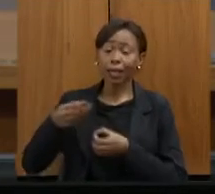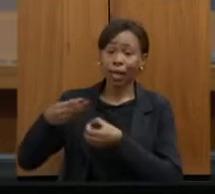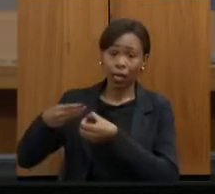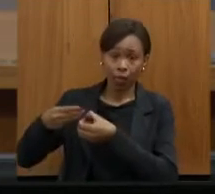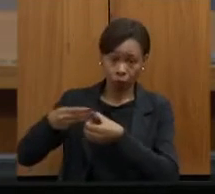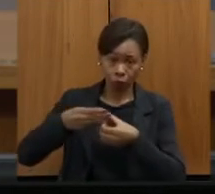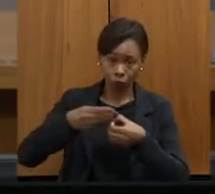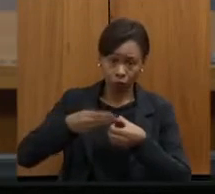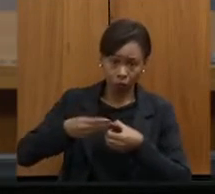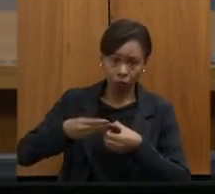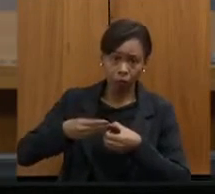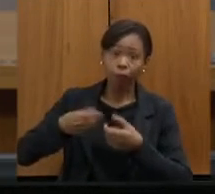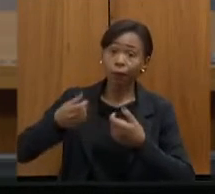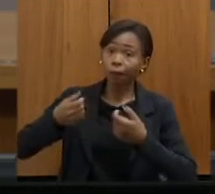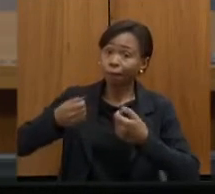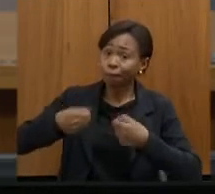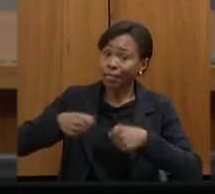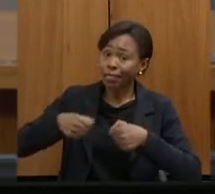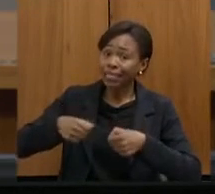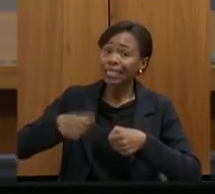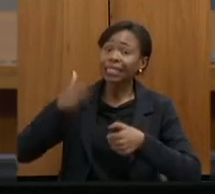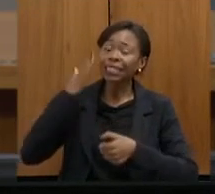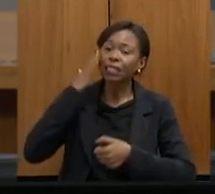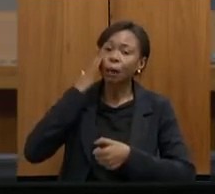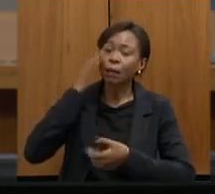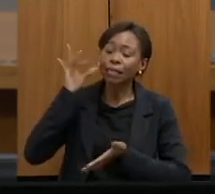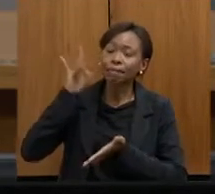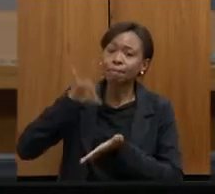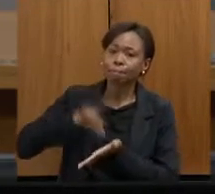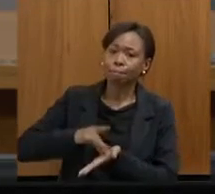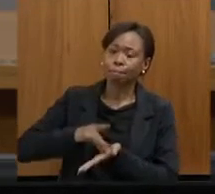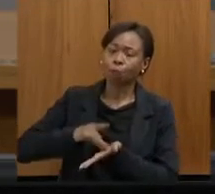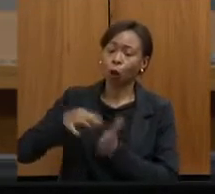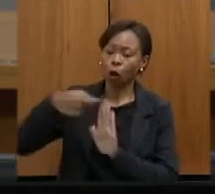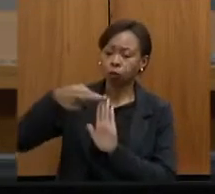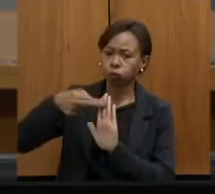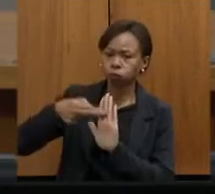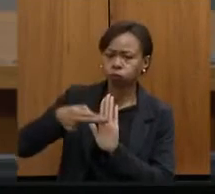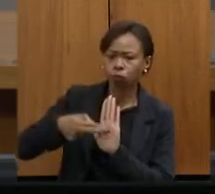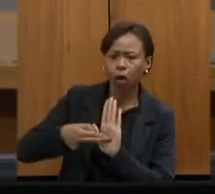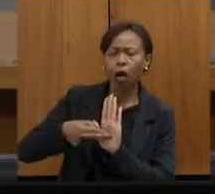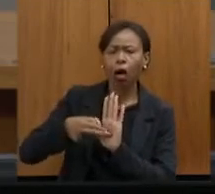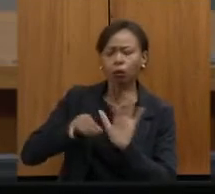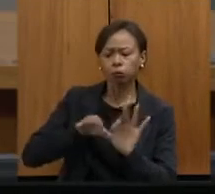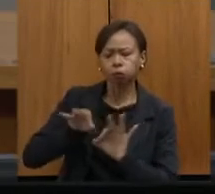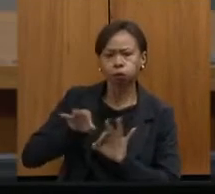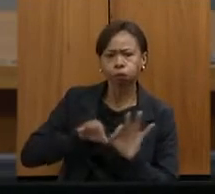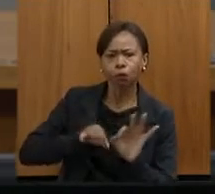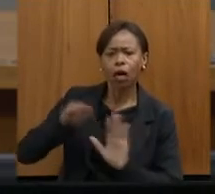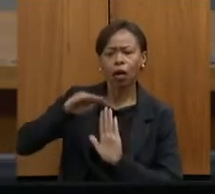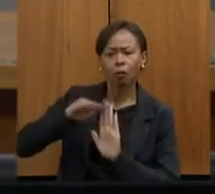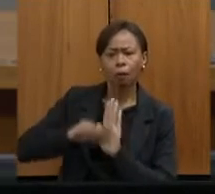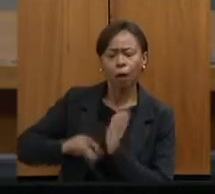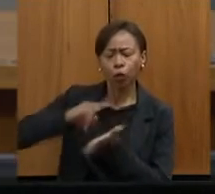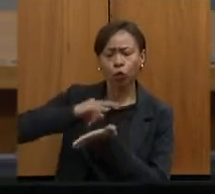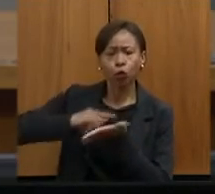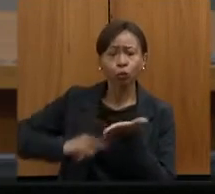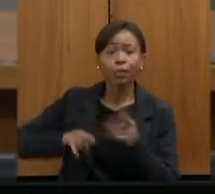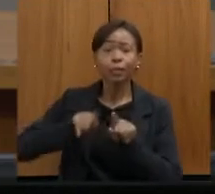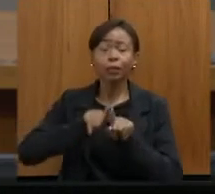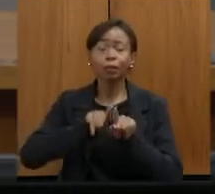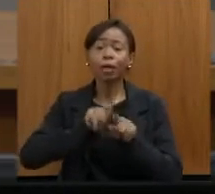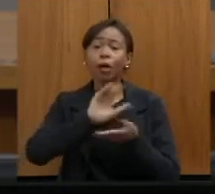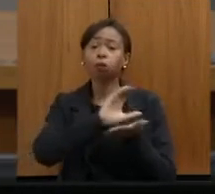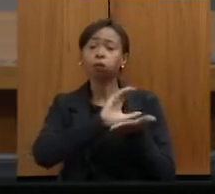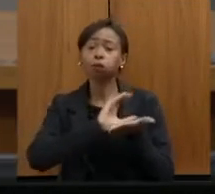por si só, a regularização fundiária e ter a capacidade de acessar recursos, seja do governo estadual, do governo federal, linhas de